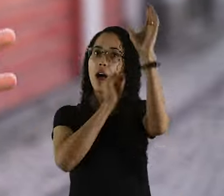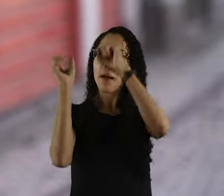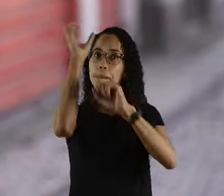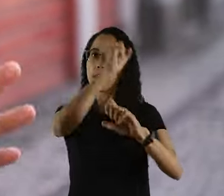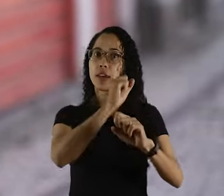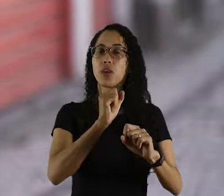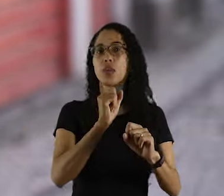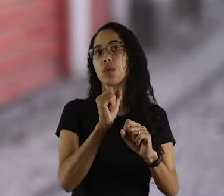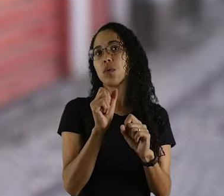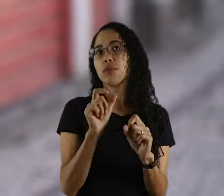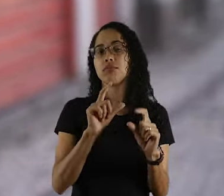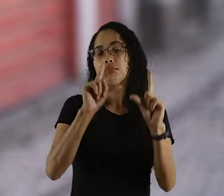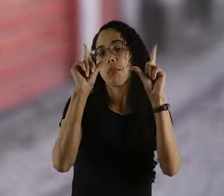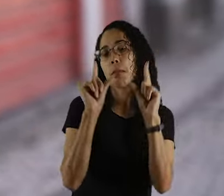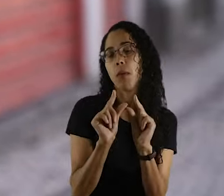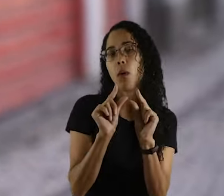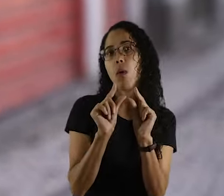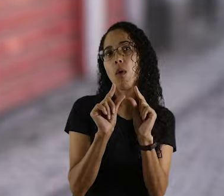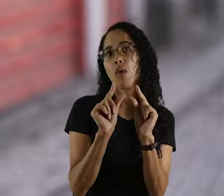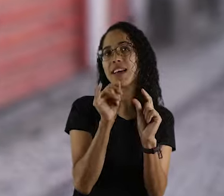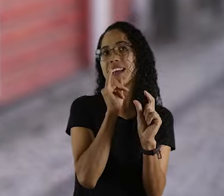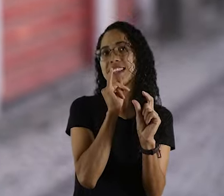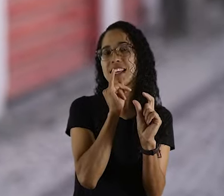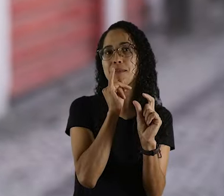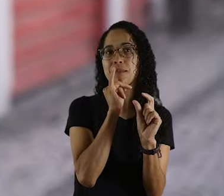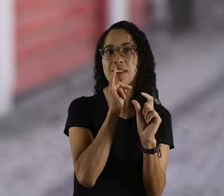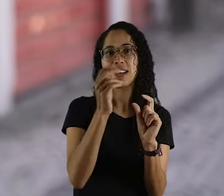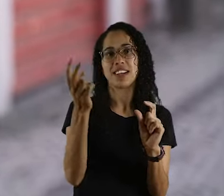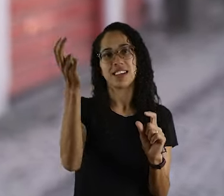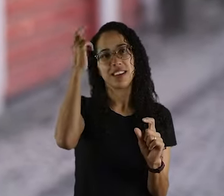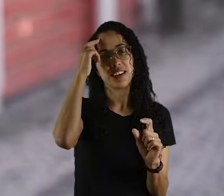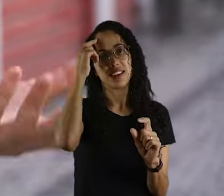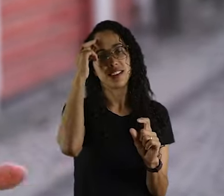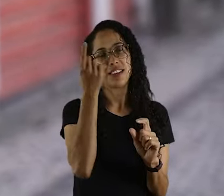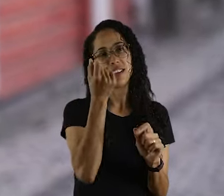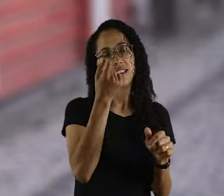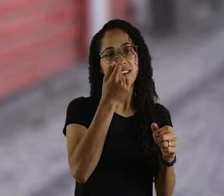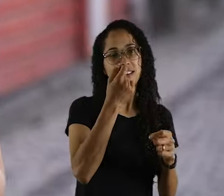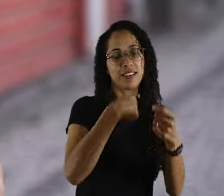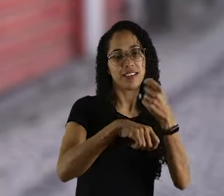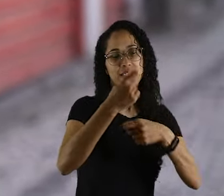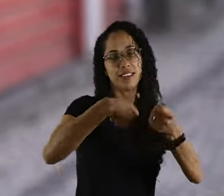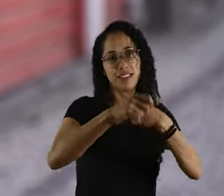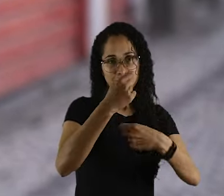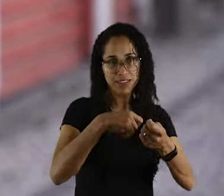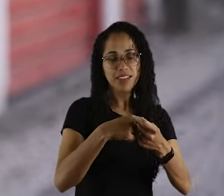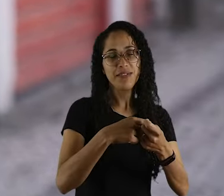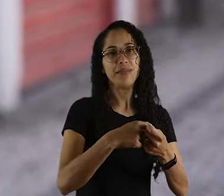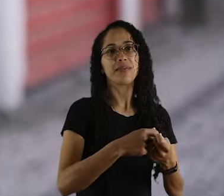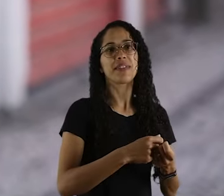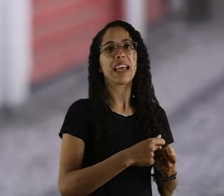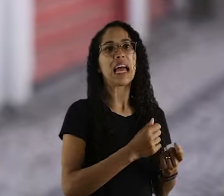aprendendo muito pouco sobre inteligência financeira, né? A gente não é ensinado nas escolas,